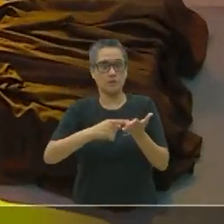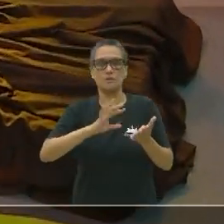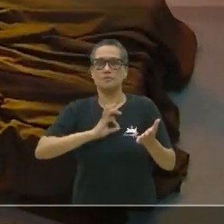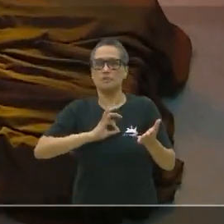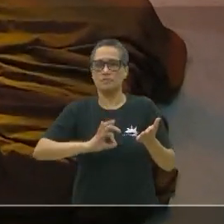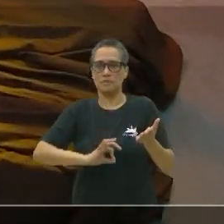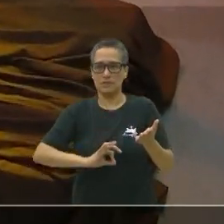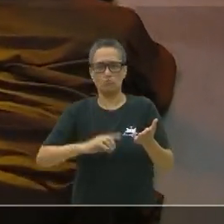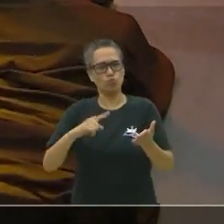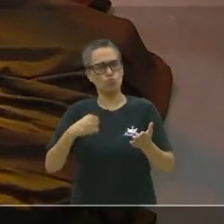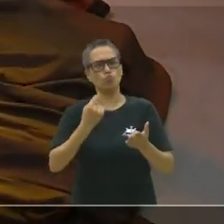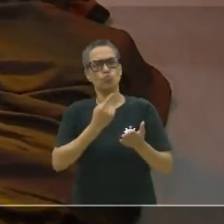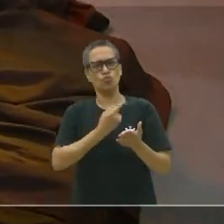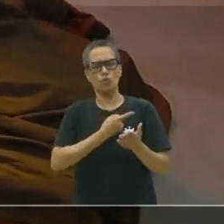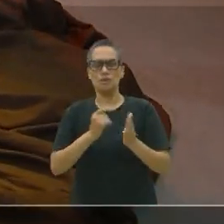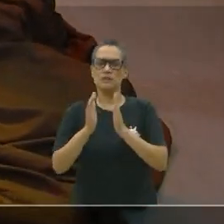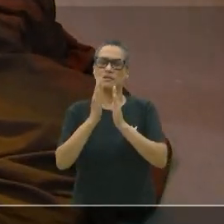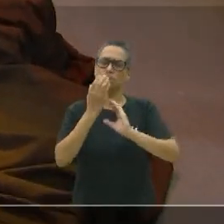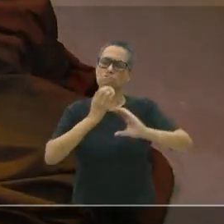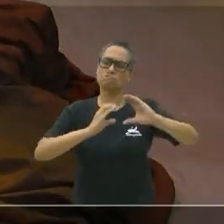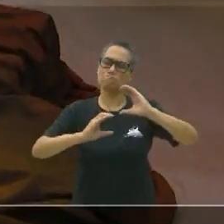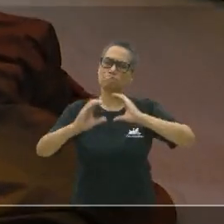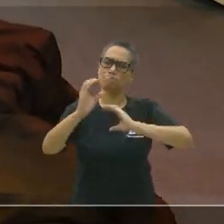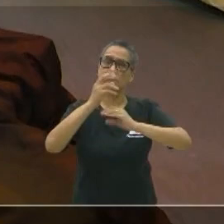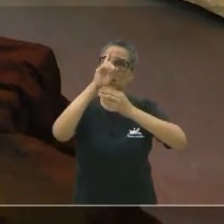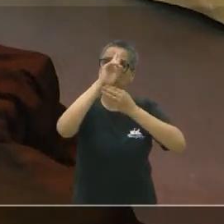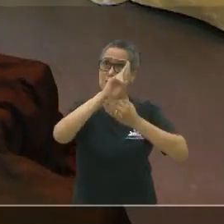À medida que nós cantamos Yeshua,